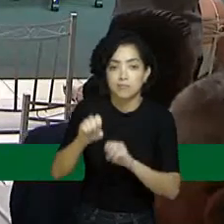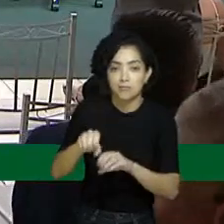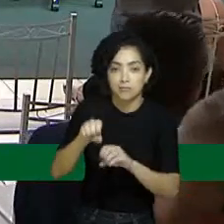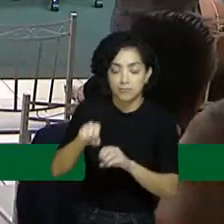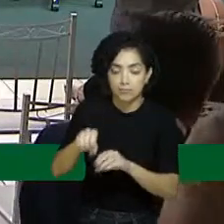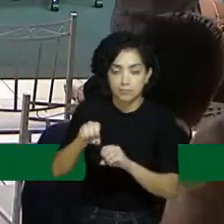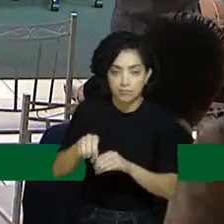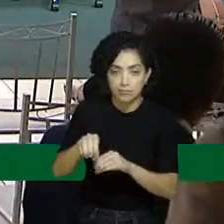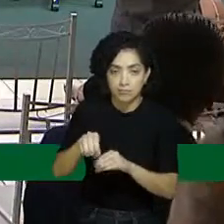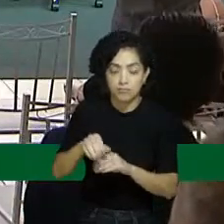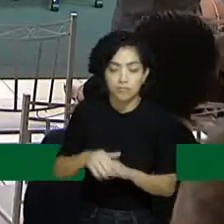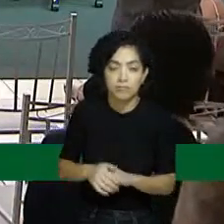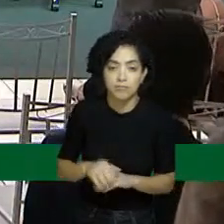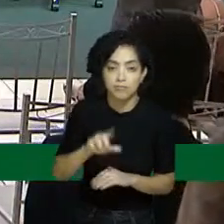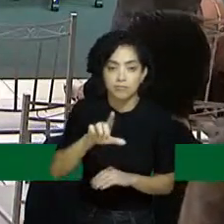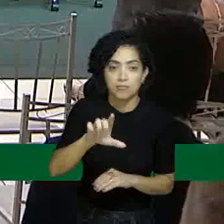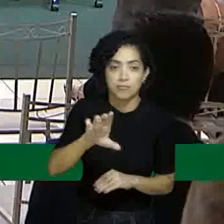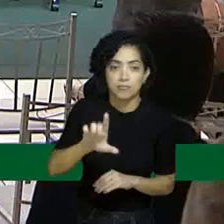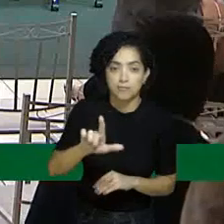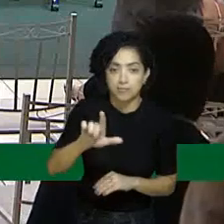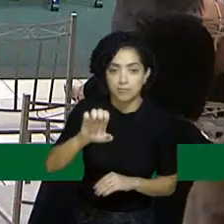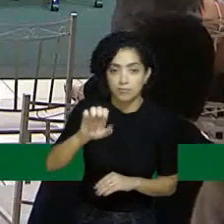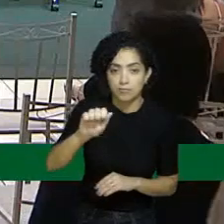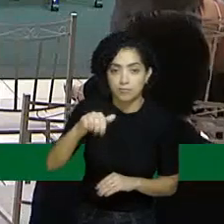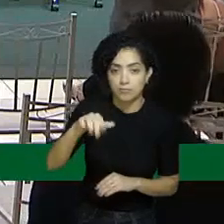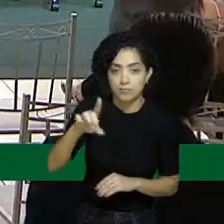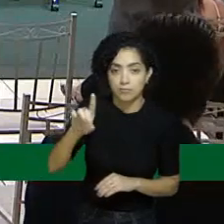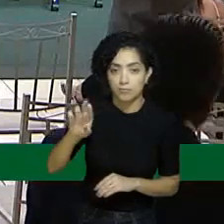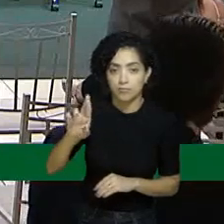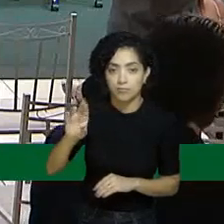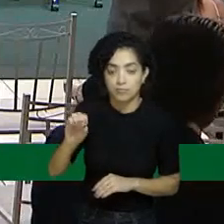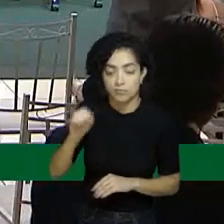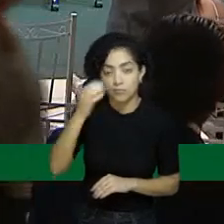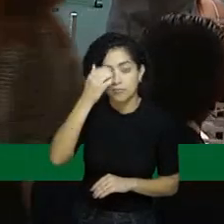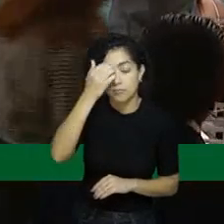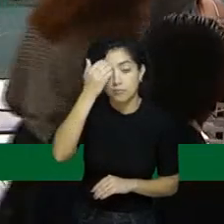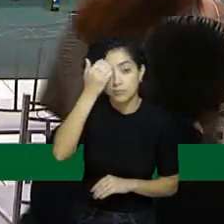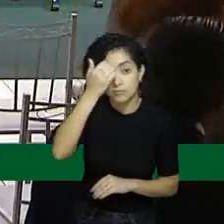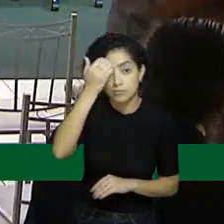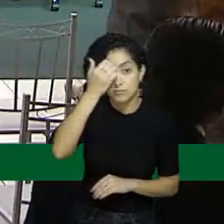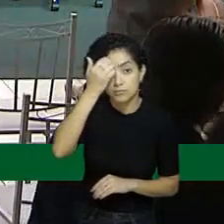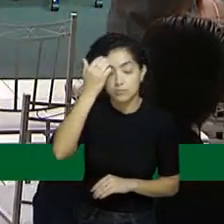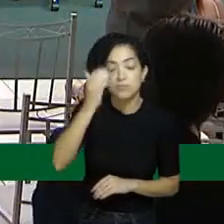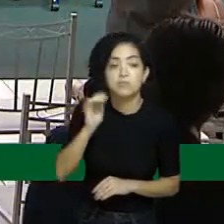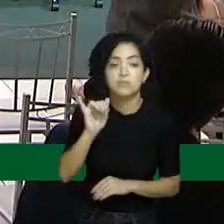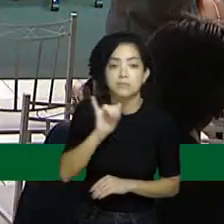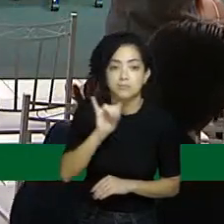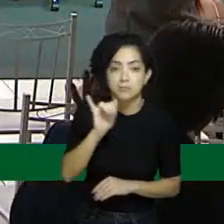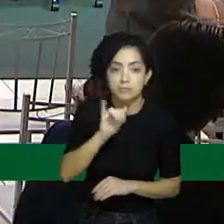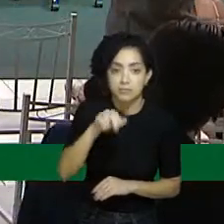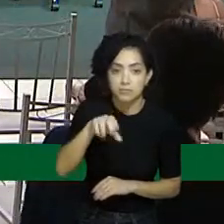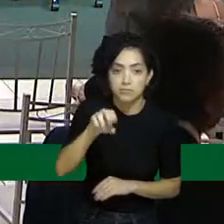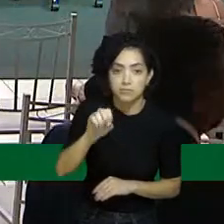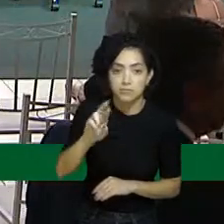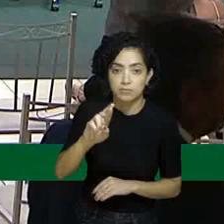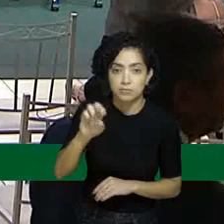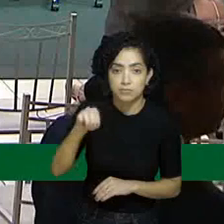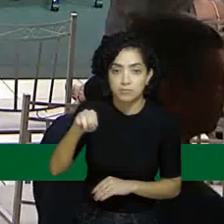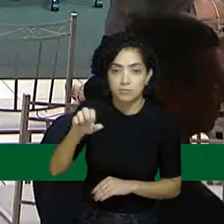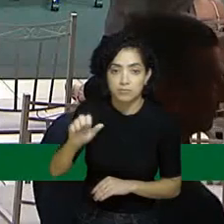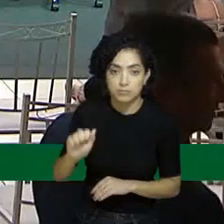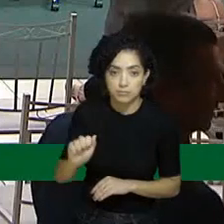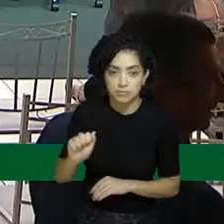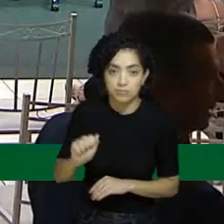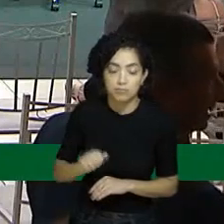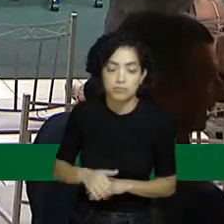o CEF Leandro Sorgato, agente consular honorária da Itália no estado de Santa Catarina, Norma Maria da